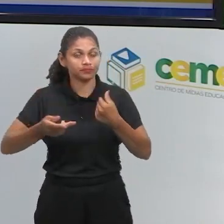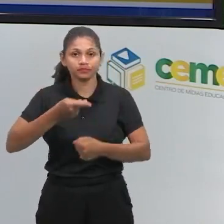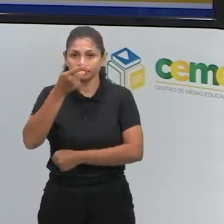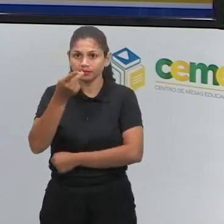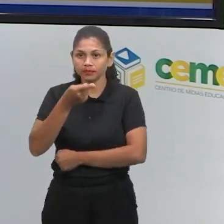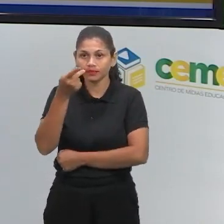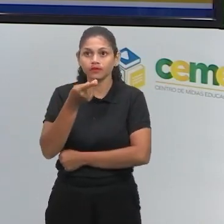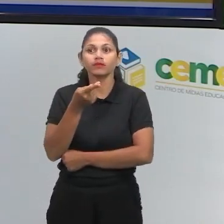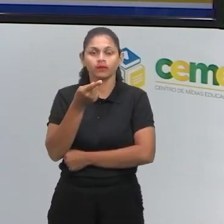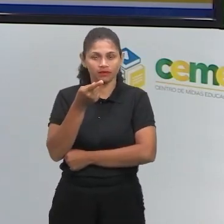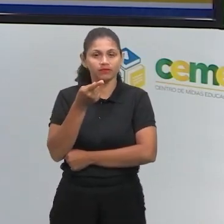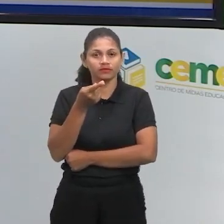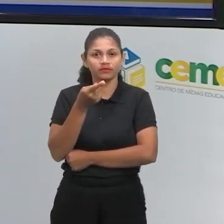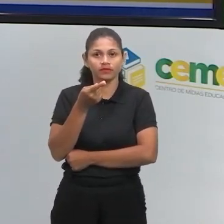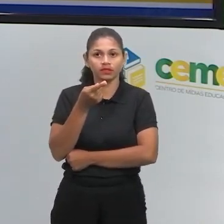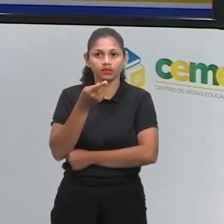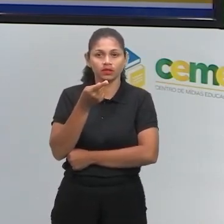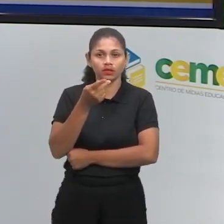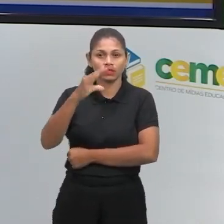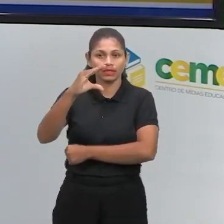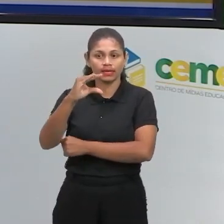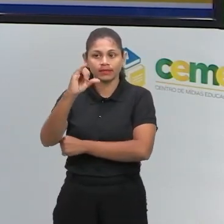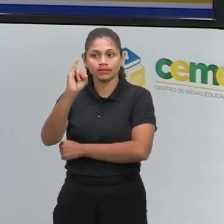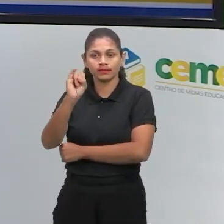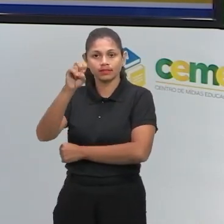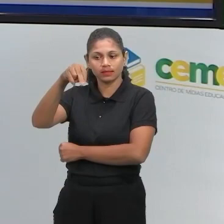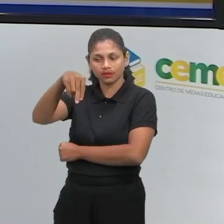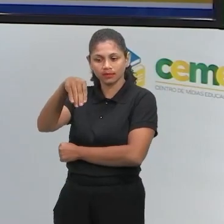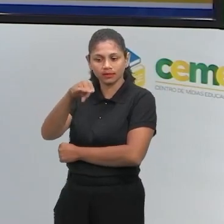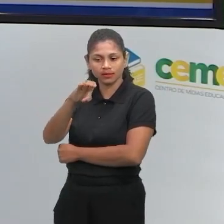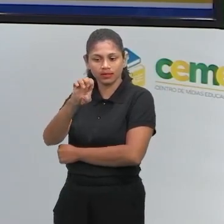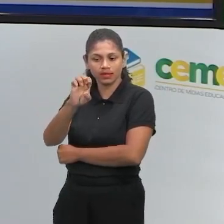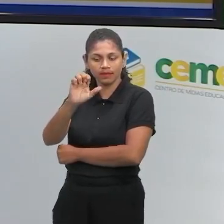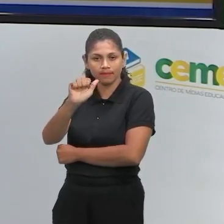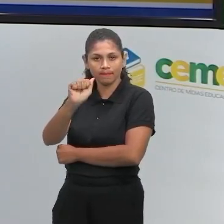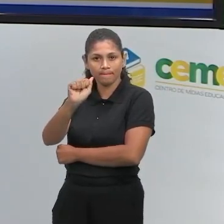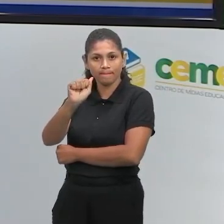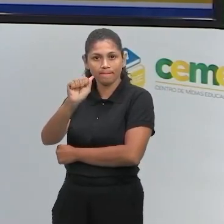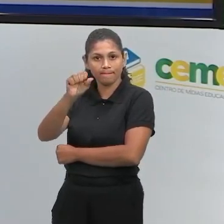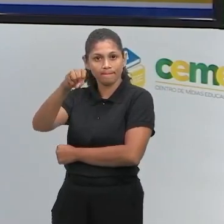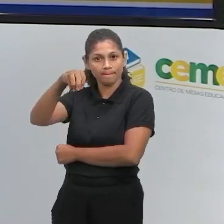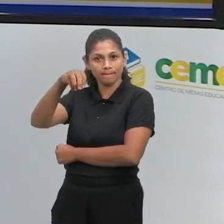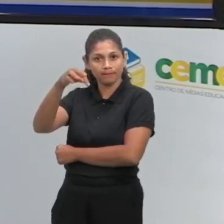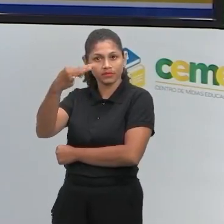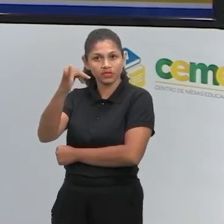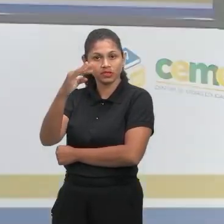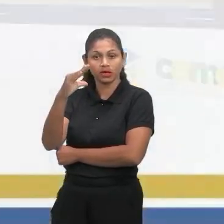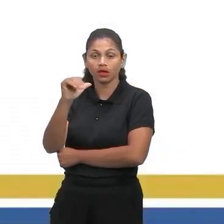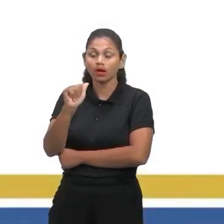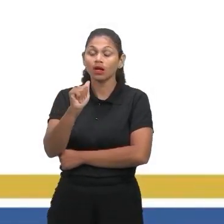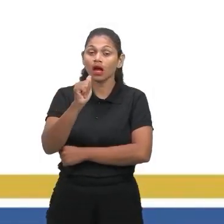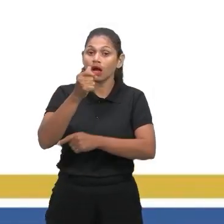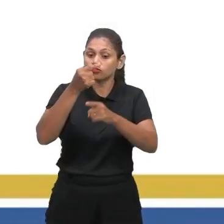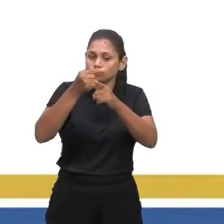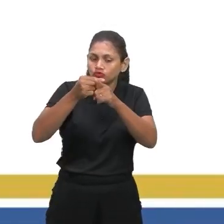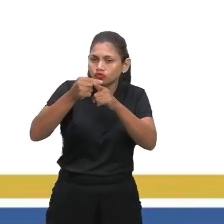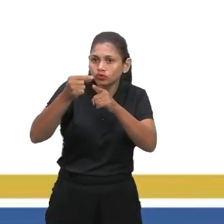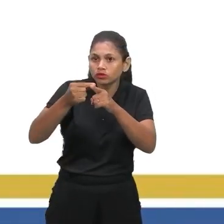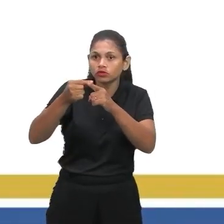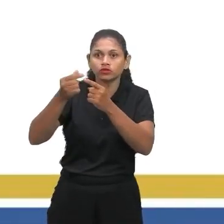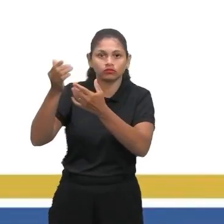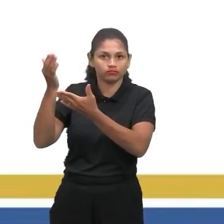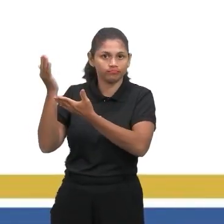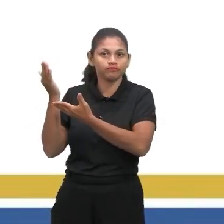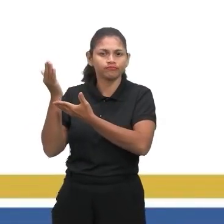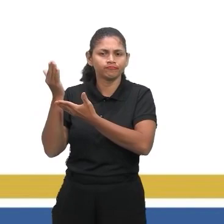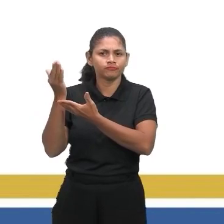de partículas. Então, para isso, vamos dar início à nossa introdução de cinemática de partículas. Para isso, a gente vai